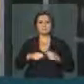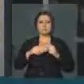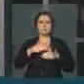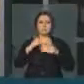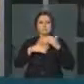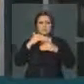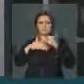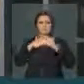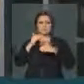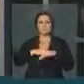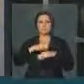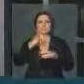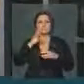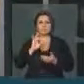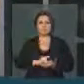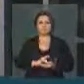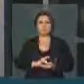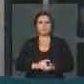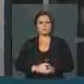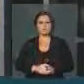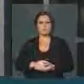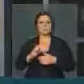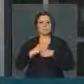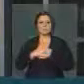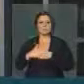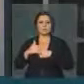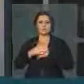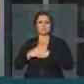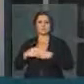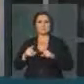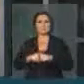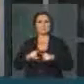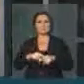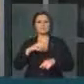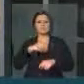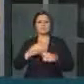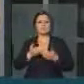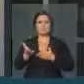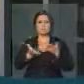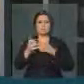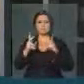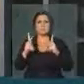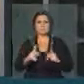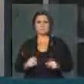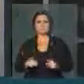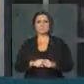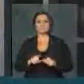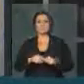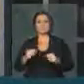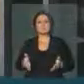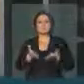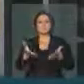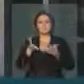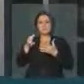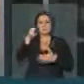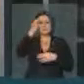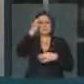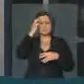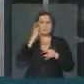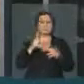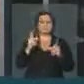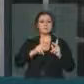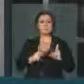desenvolvimento pessoal com mais efeito mais afeto e dignidade e simular a paz nas escolas incentivar um pensamento